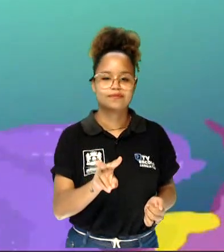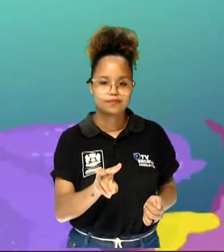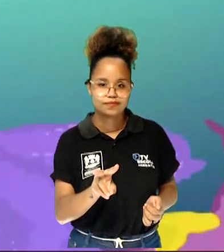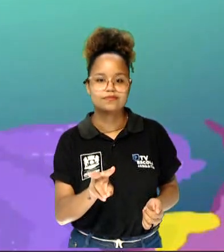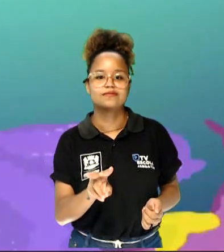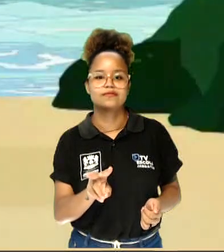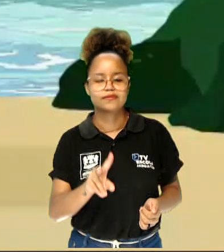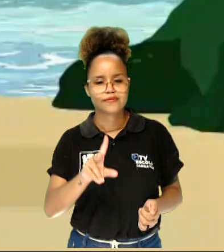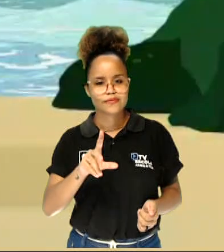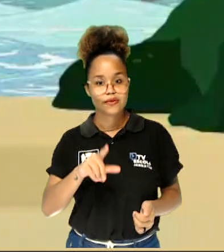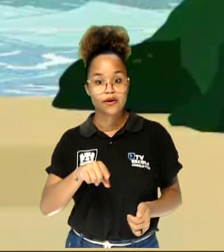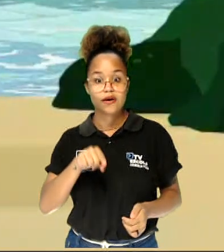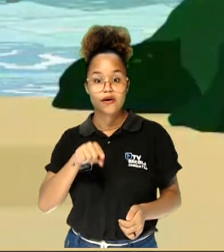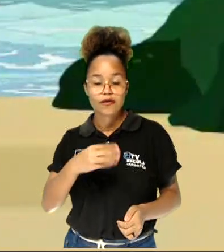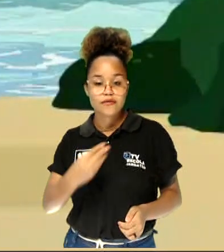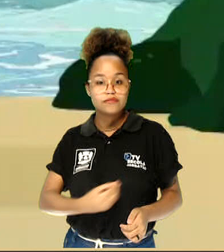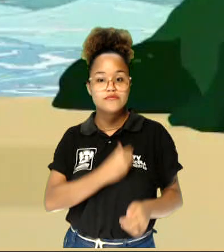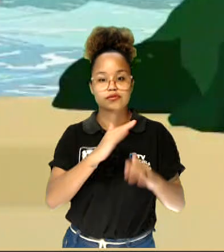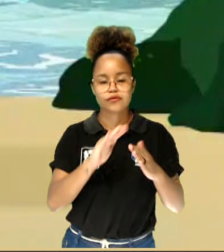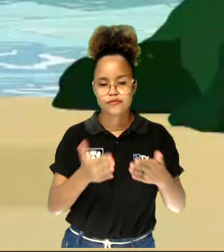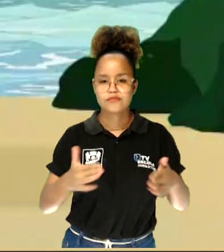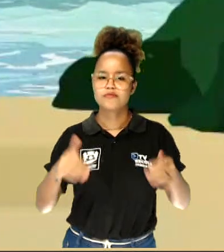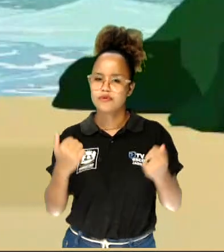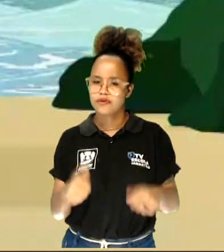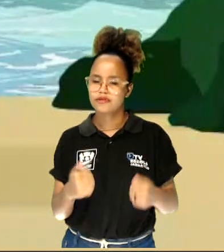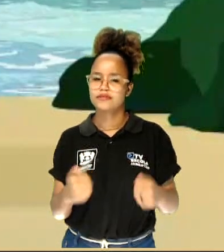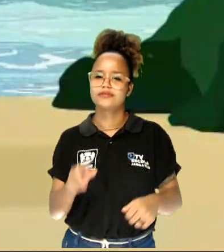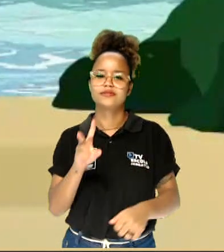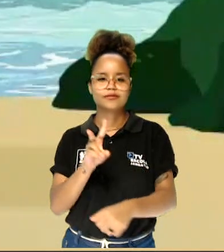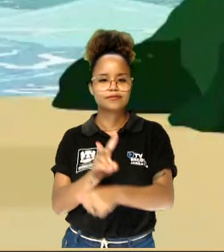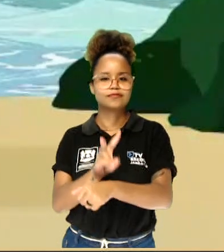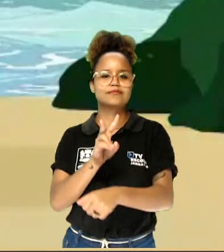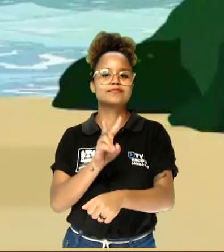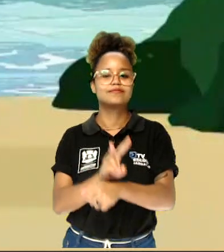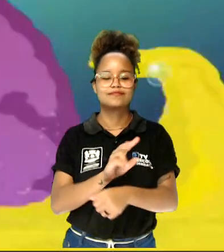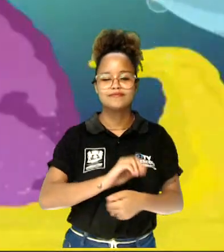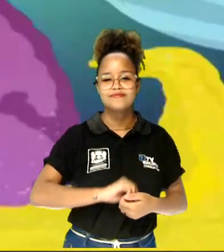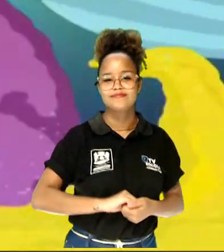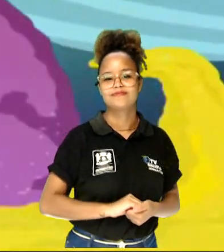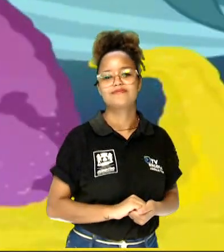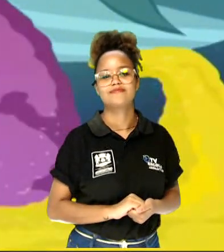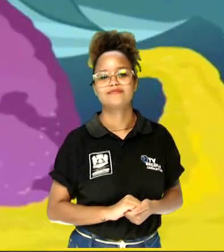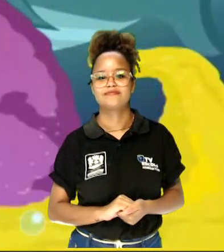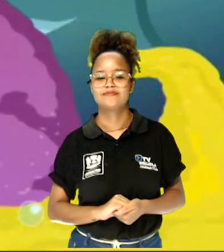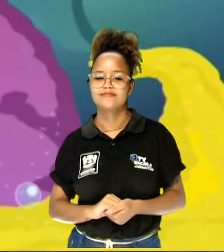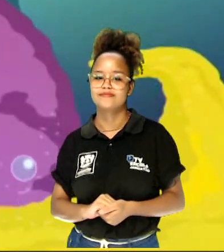mergulhar. Da vida marinha temos que cuidar.